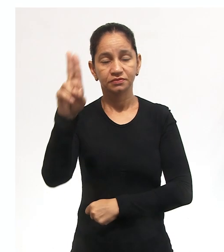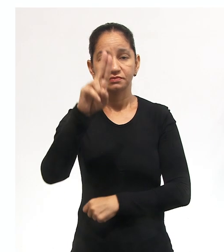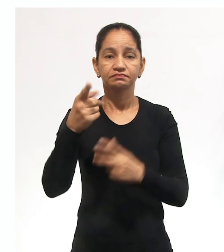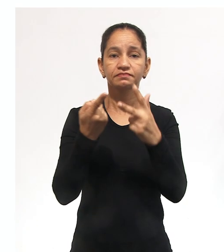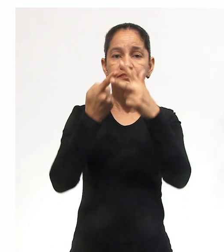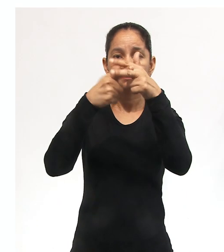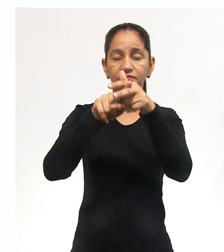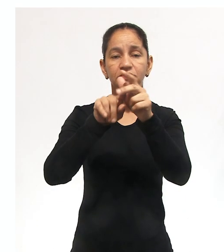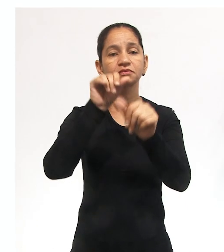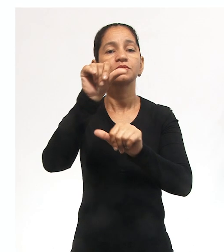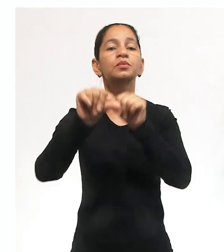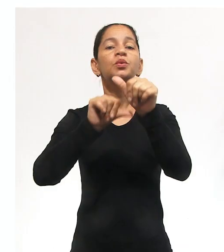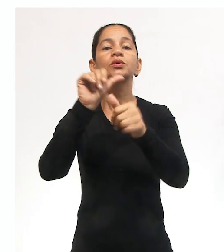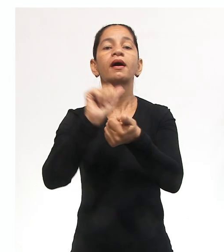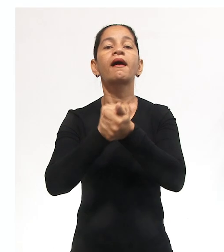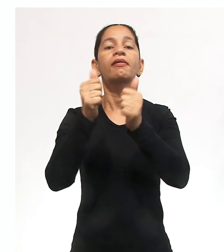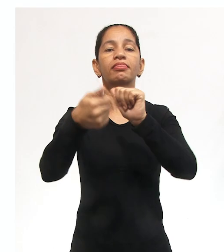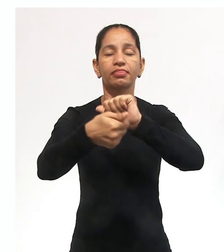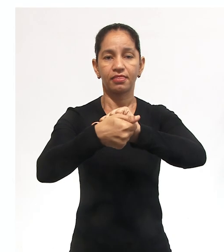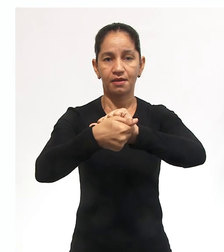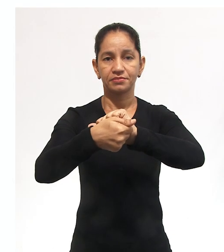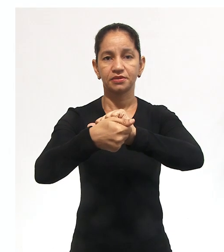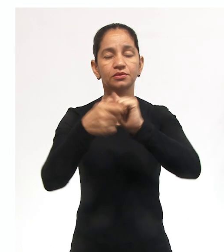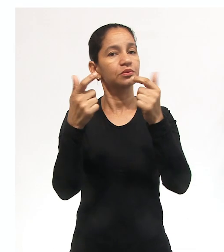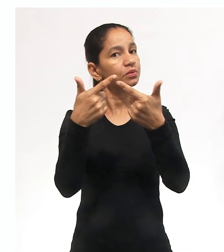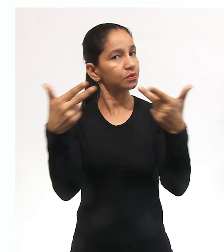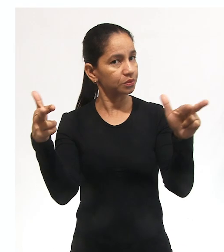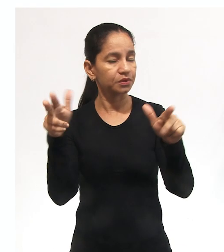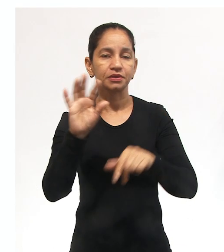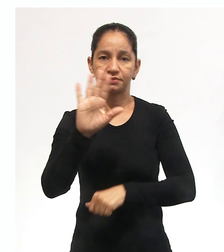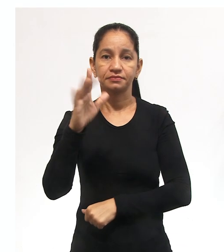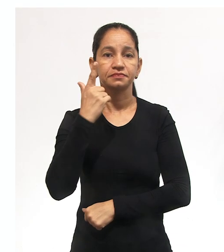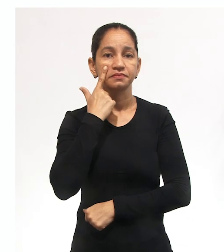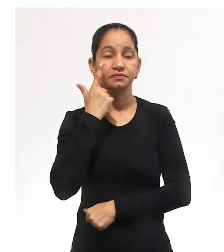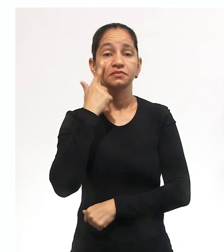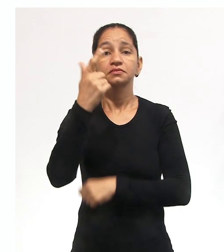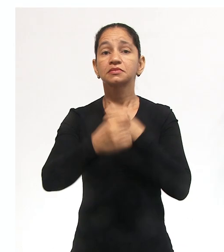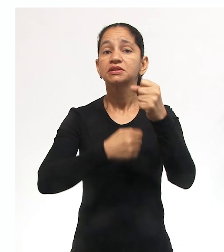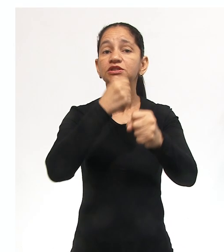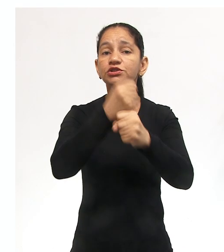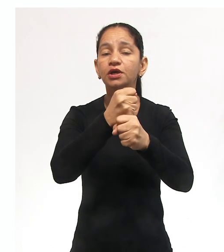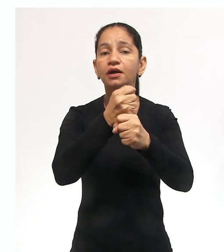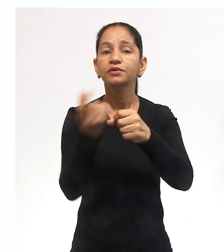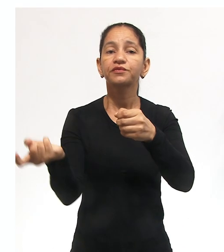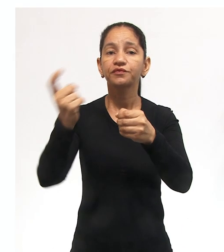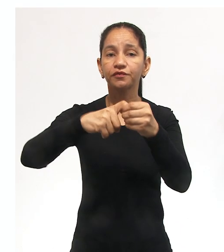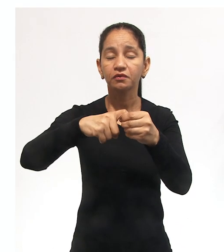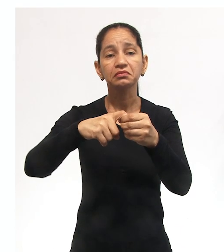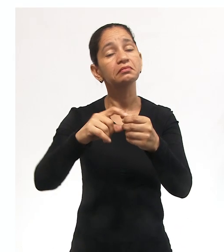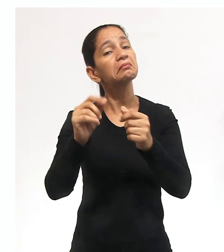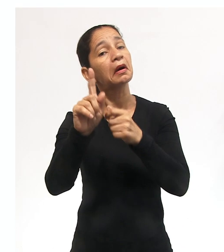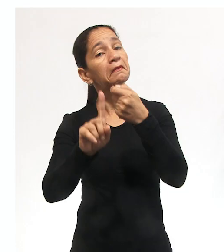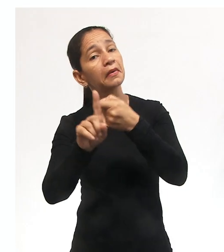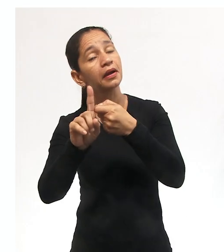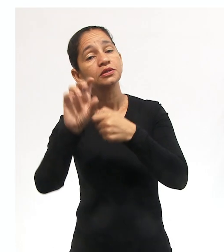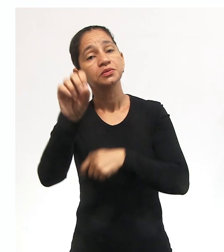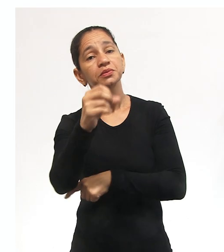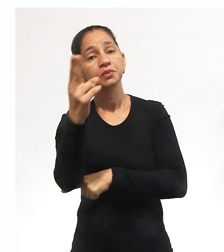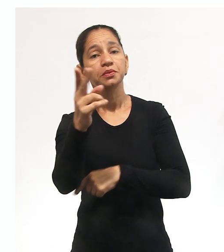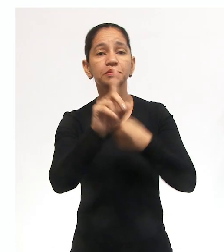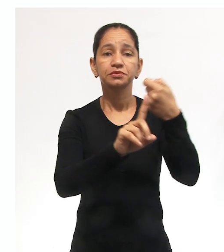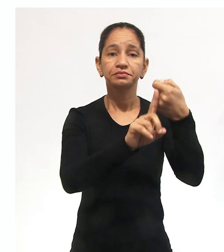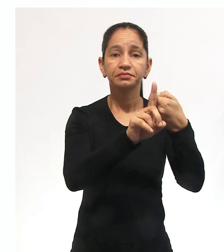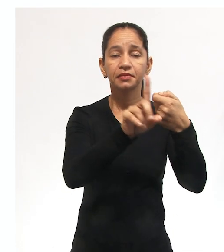mudança, né? Quando a gente quer mudar a taxa de juros de ano para mês, ou de mês para ano. Então, vamos ver